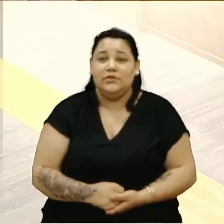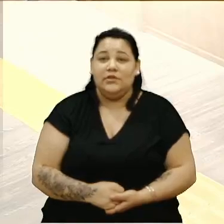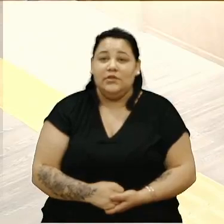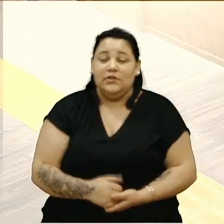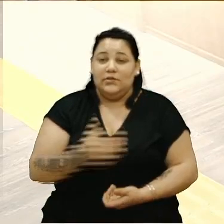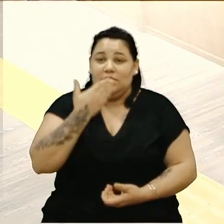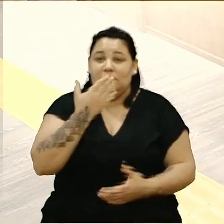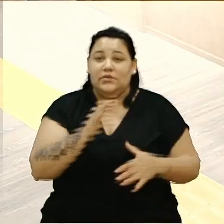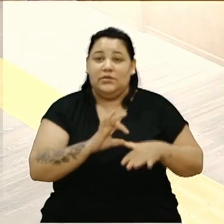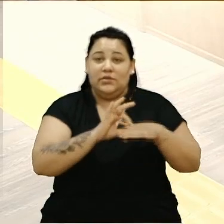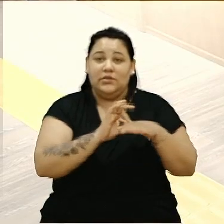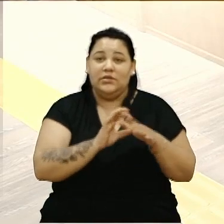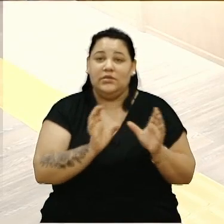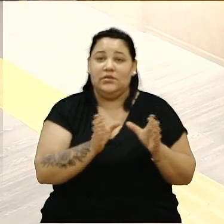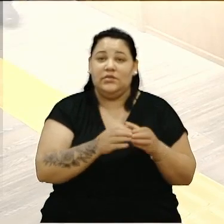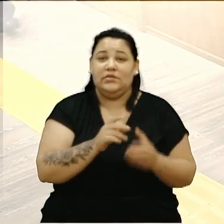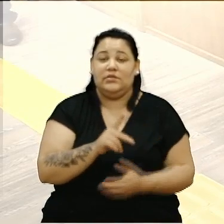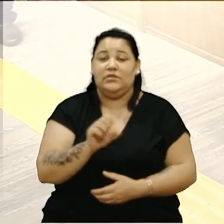Bancada do PSB,